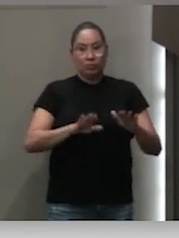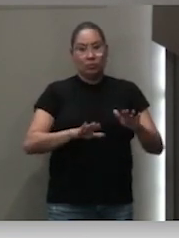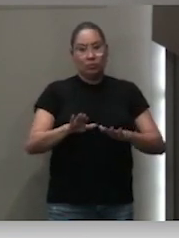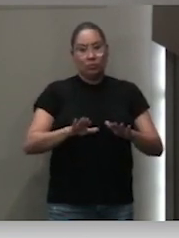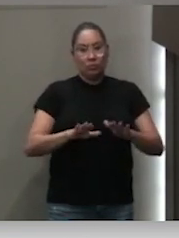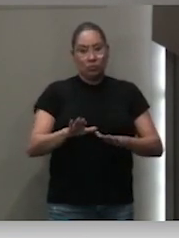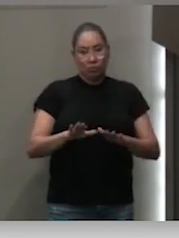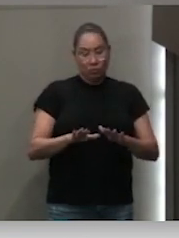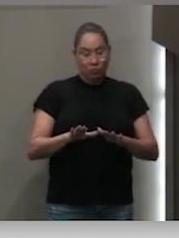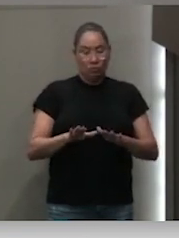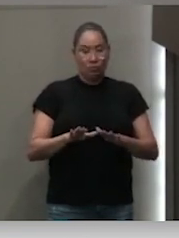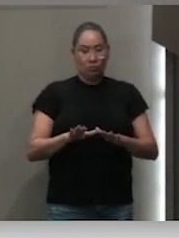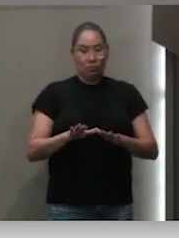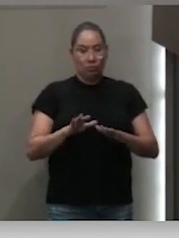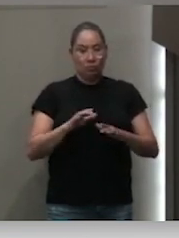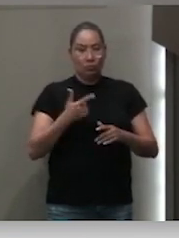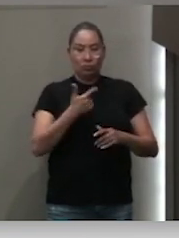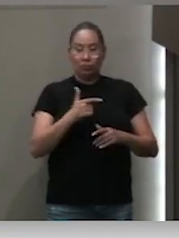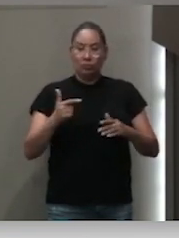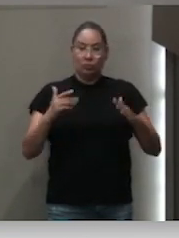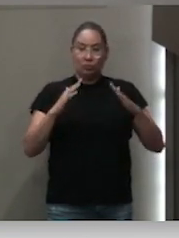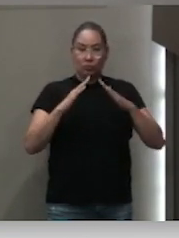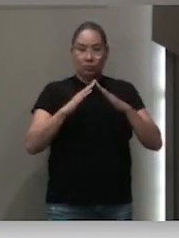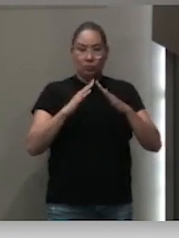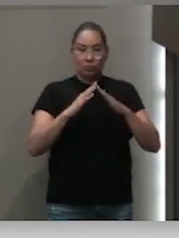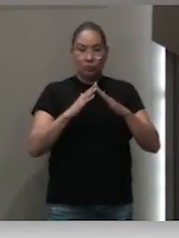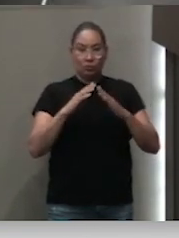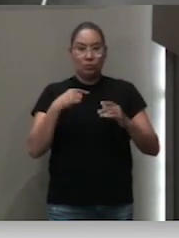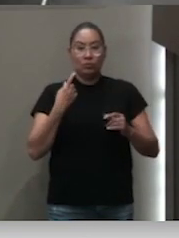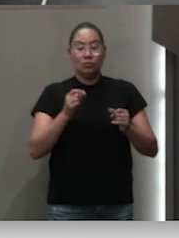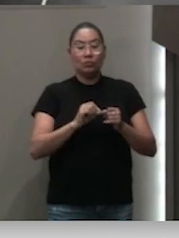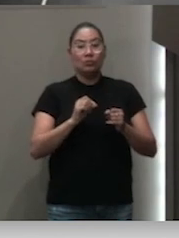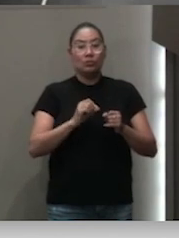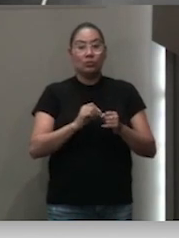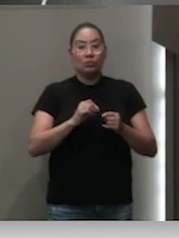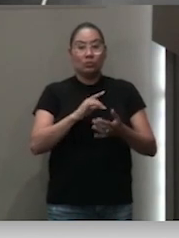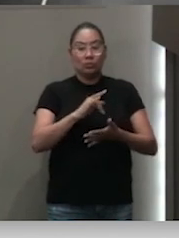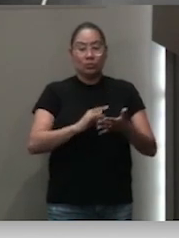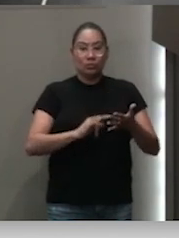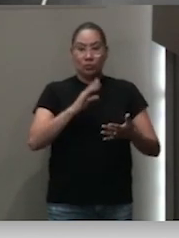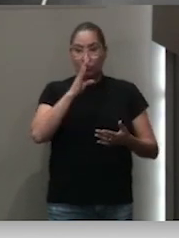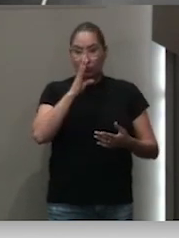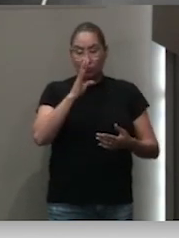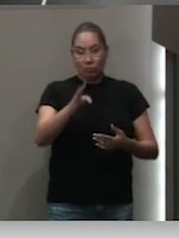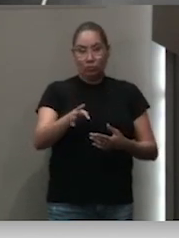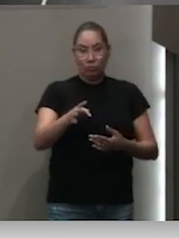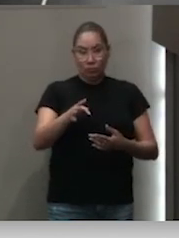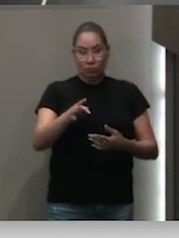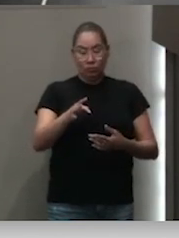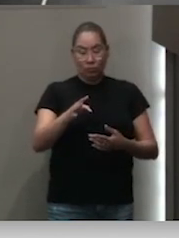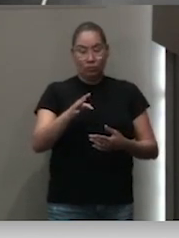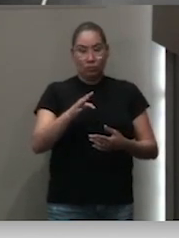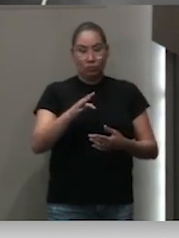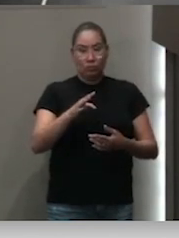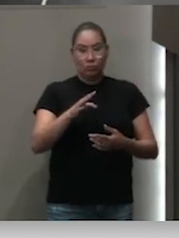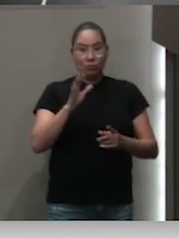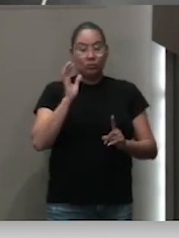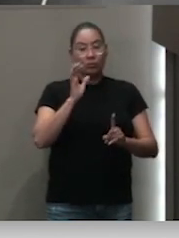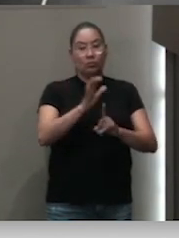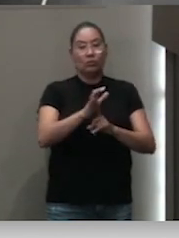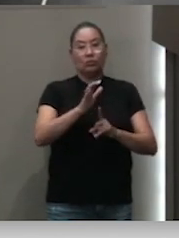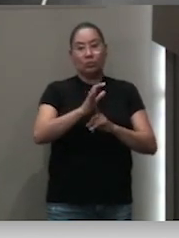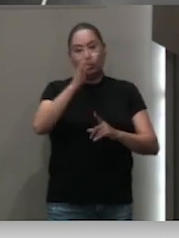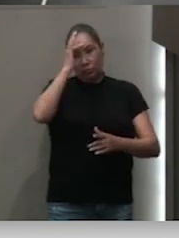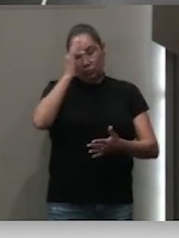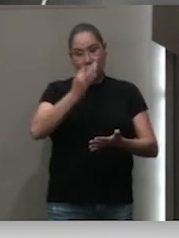bolos é o líder e fizemos uma Moção de repúdio a esse ataque vergonhoso que foi a fé cristã